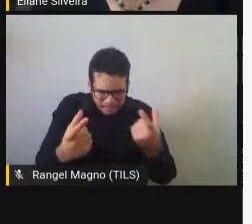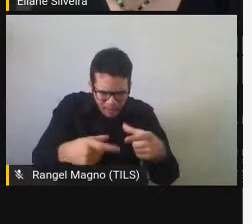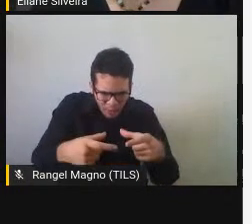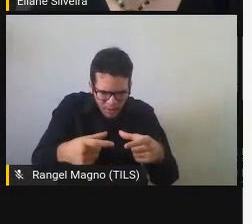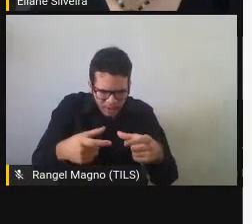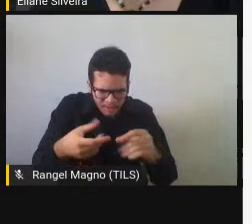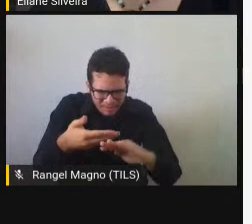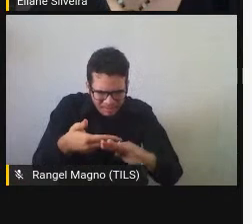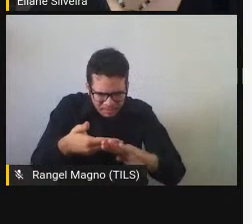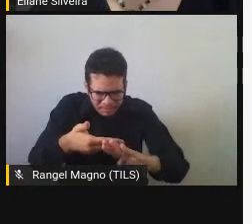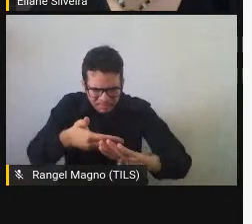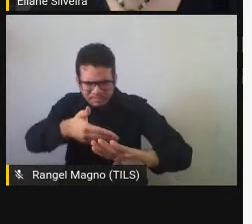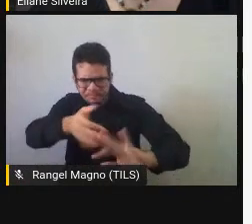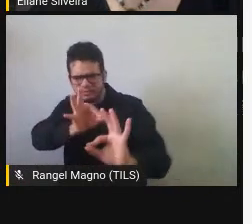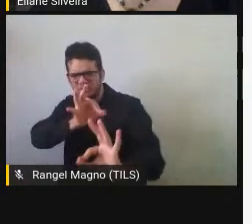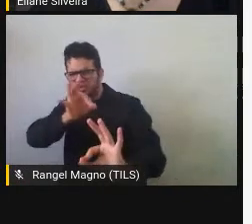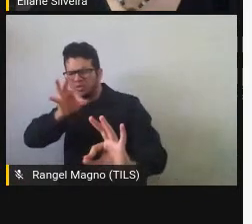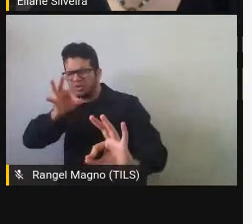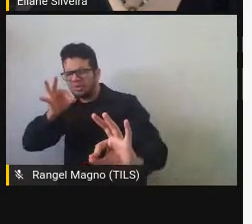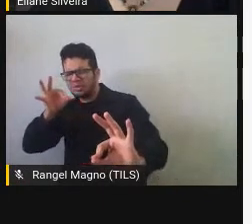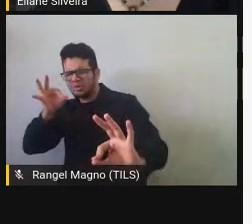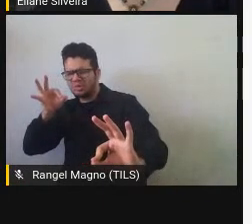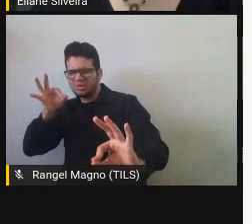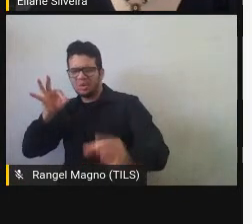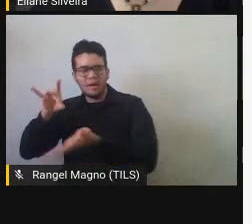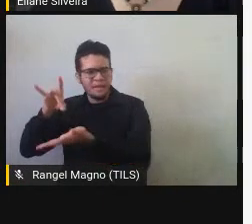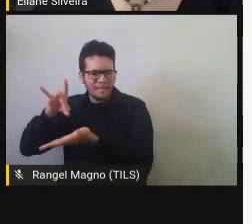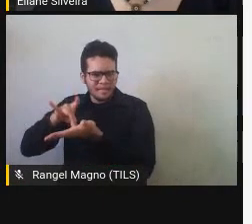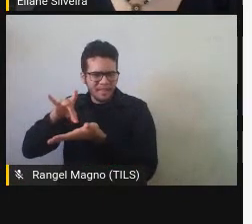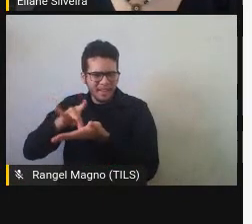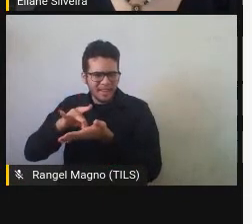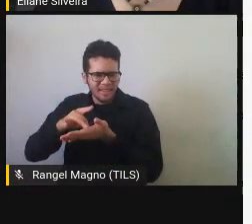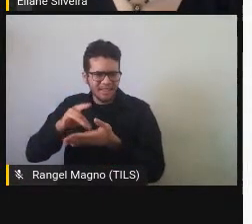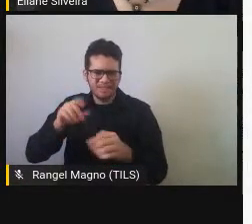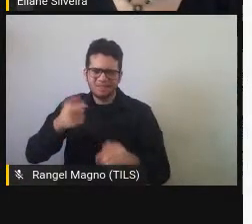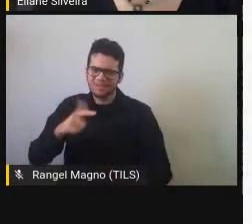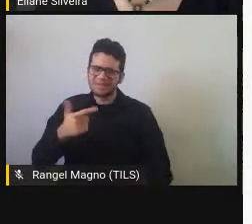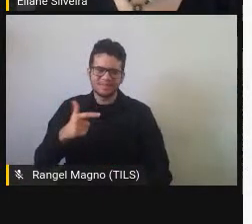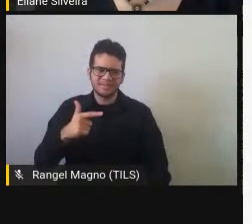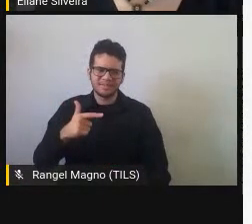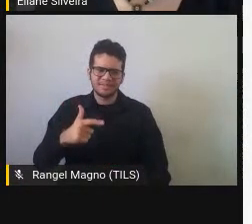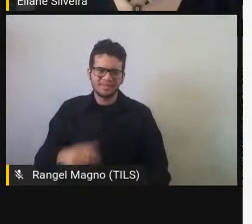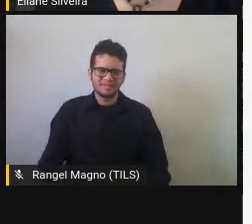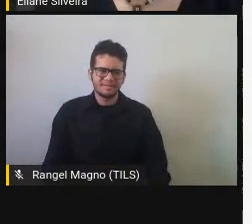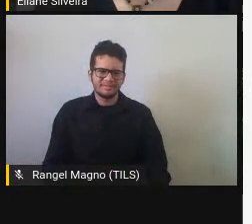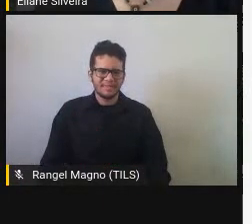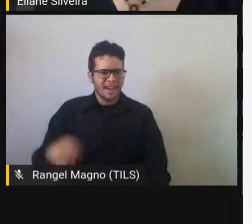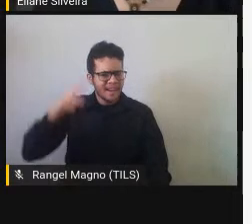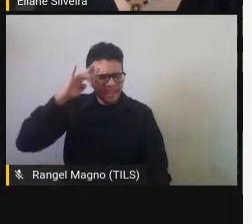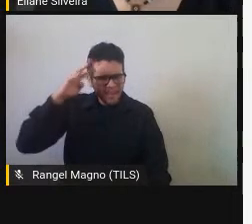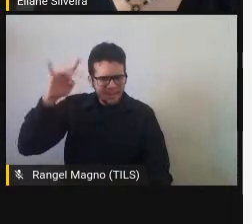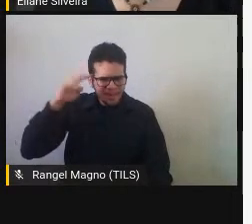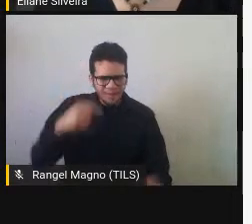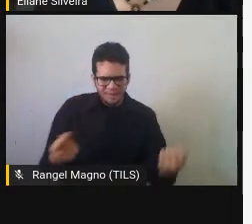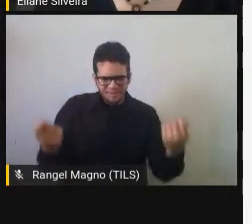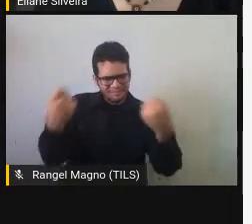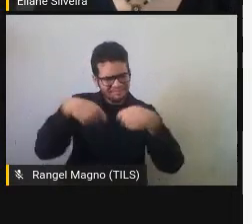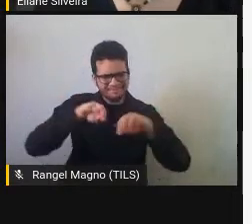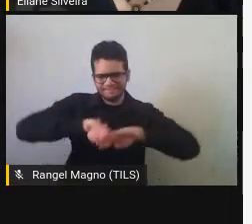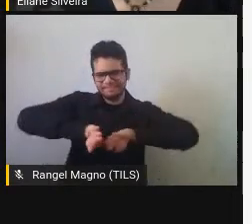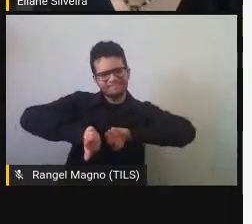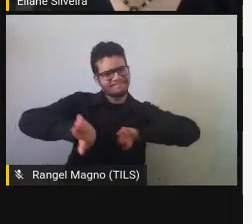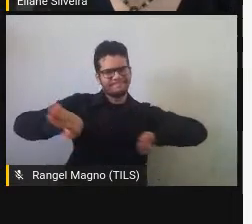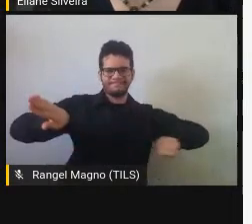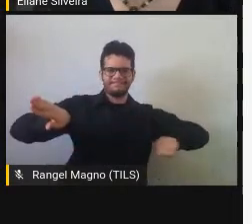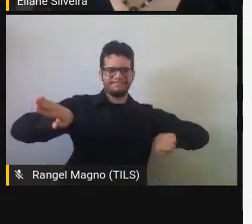muito grande da verdade julgar que o memoir tenha saído diretamente de Leipzig está a uma